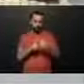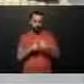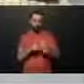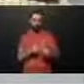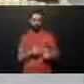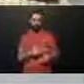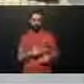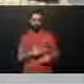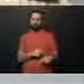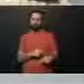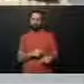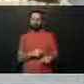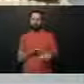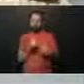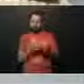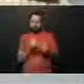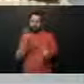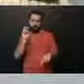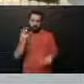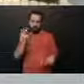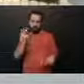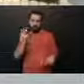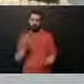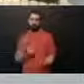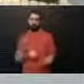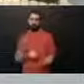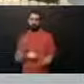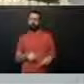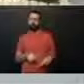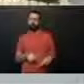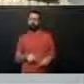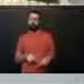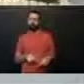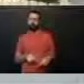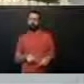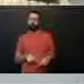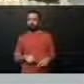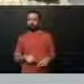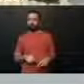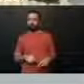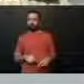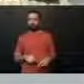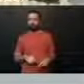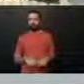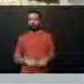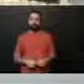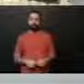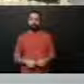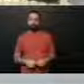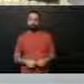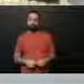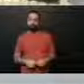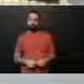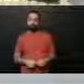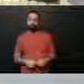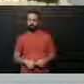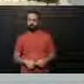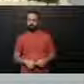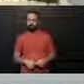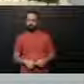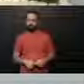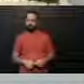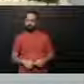10, 20 e mais 5 unidades. Então, nós retornamos para a posição inicial de quando nós